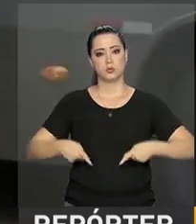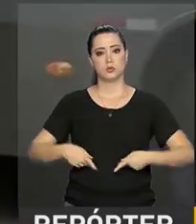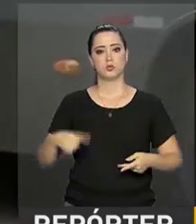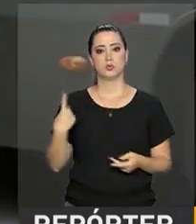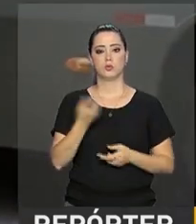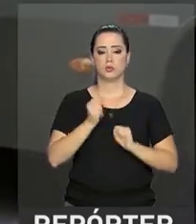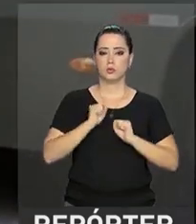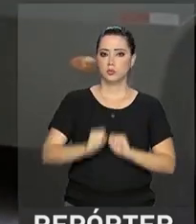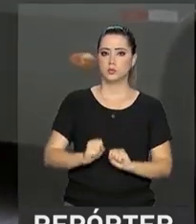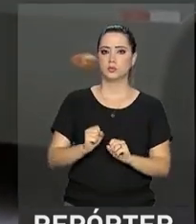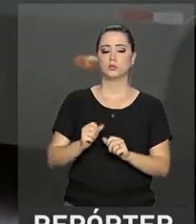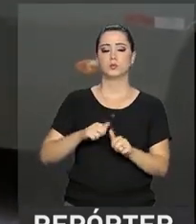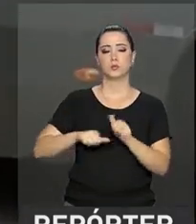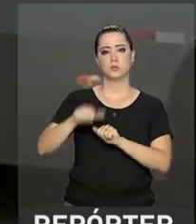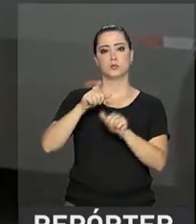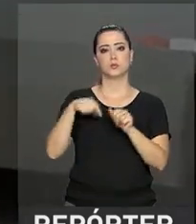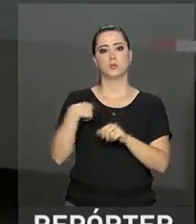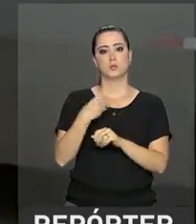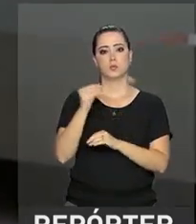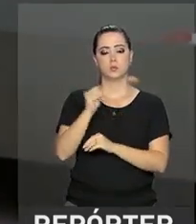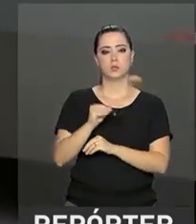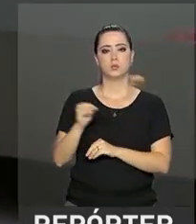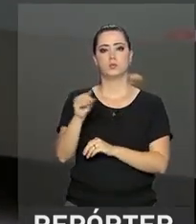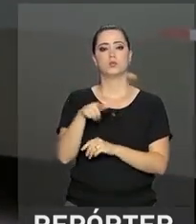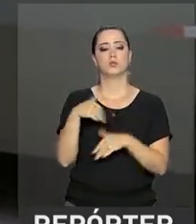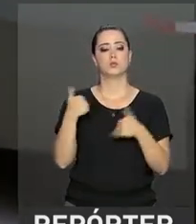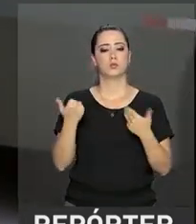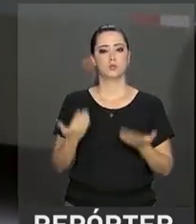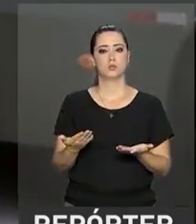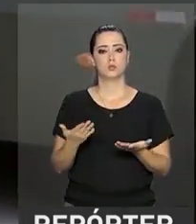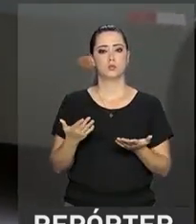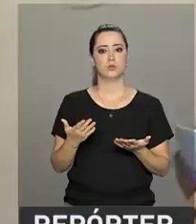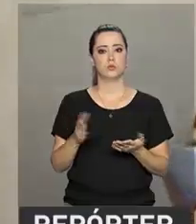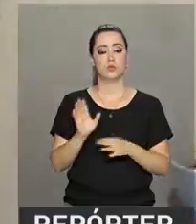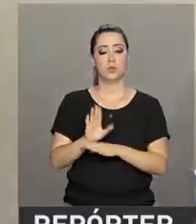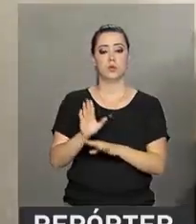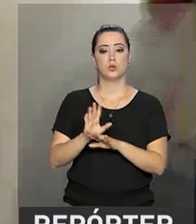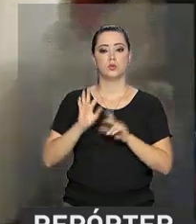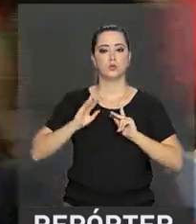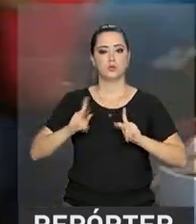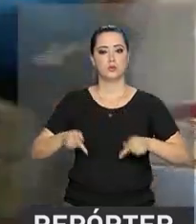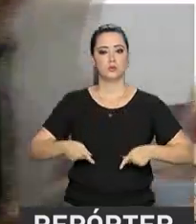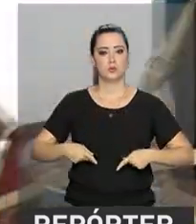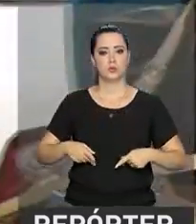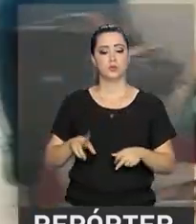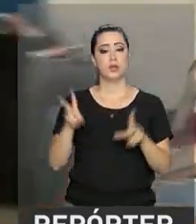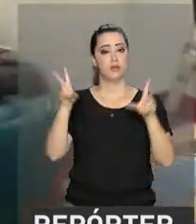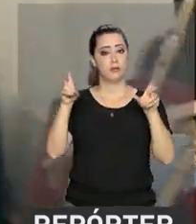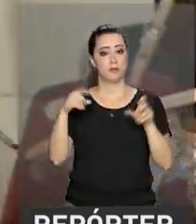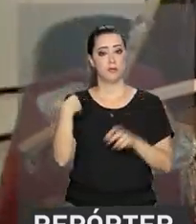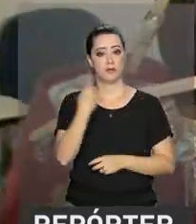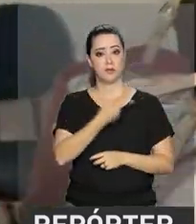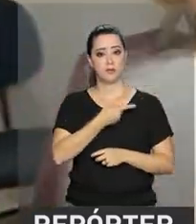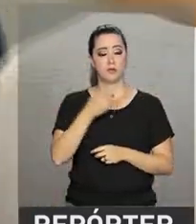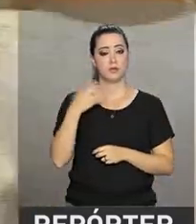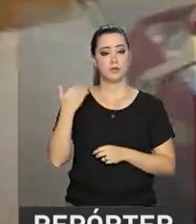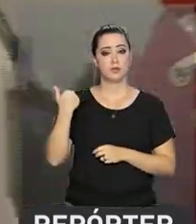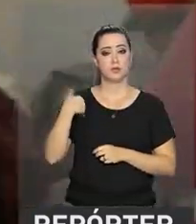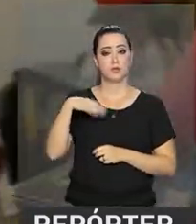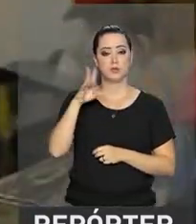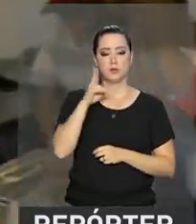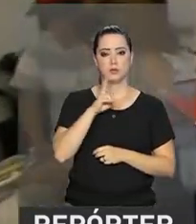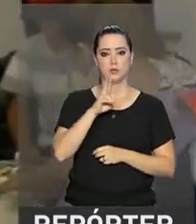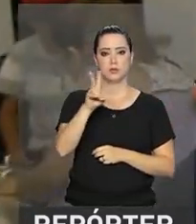nossa possibilidade, a gente vai tratar isso como uma assistência humanitária. A frase que a gente mais